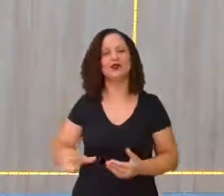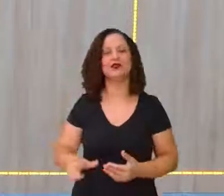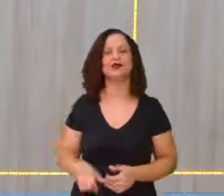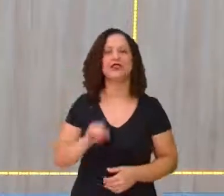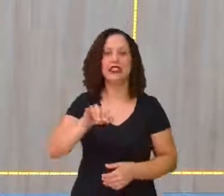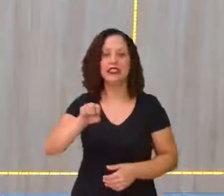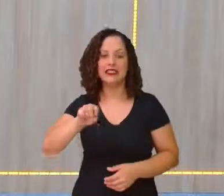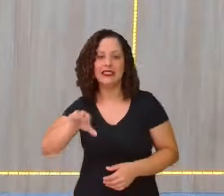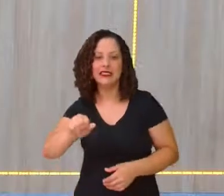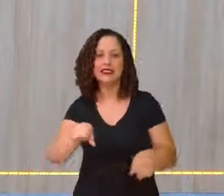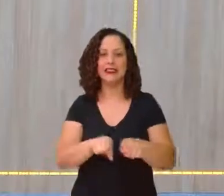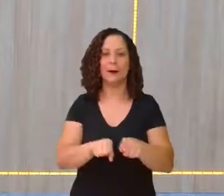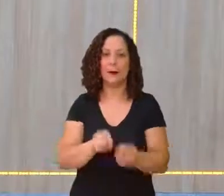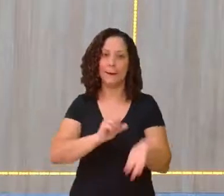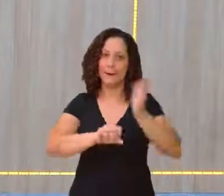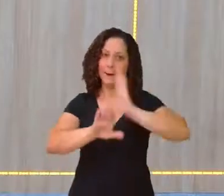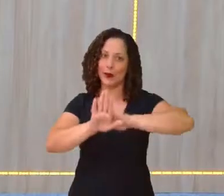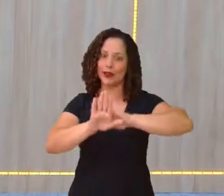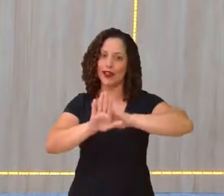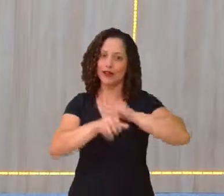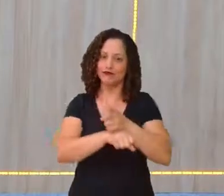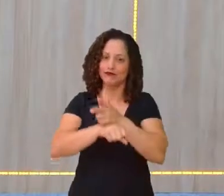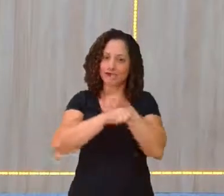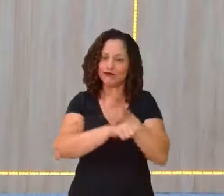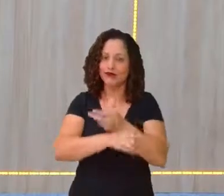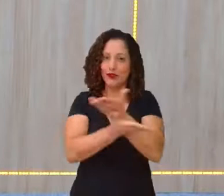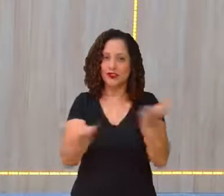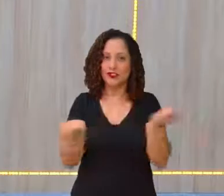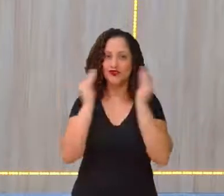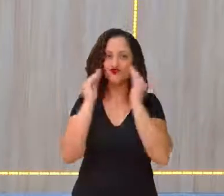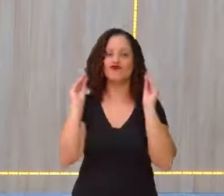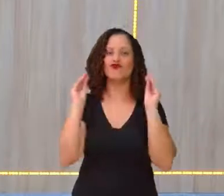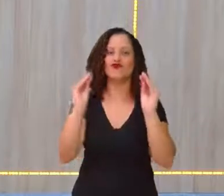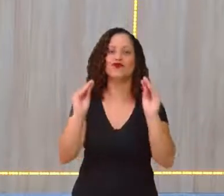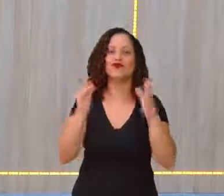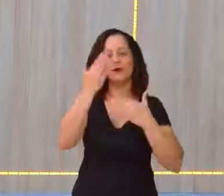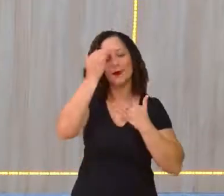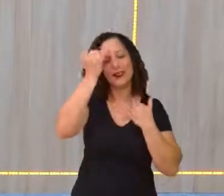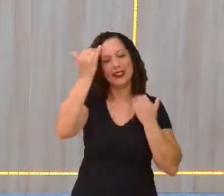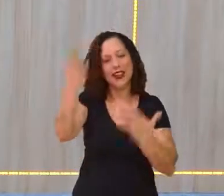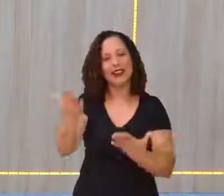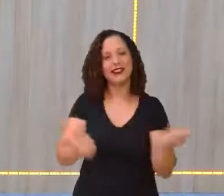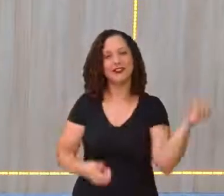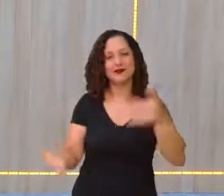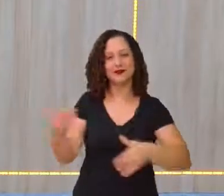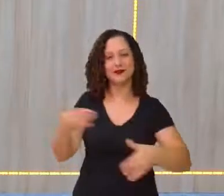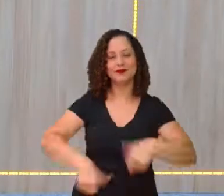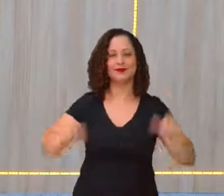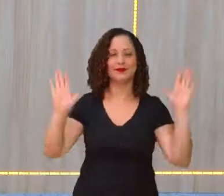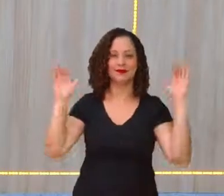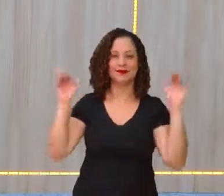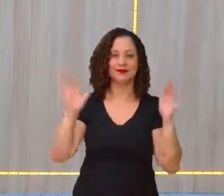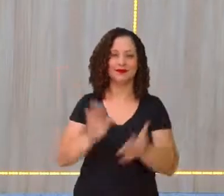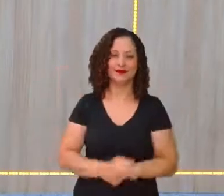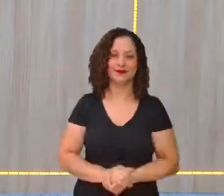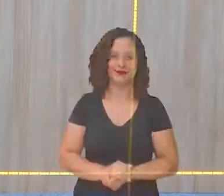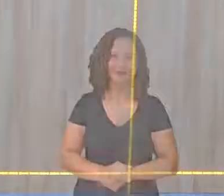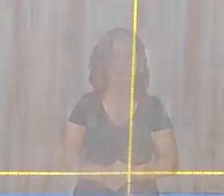Isa e Cleitinho que estão ali no estúdio. E a você que está aí nos assistindo, um cheiro. Muito obrigado pela sua presença e até a próxima.